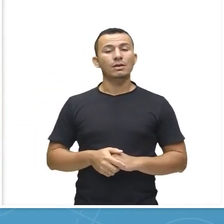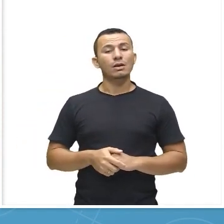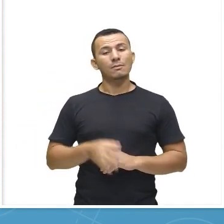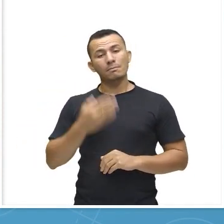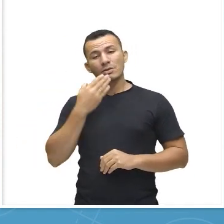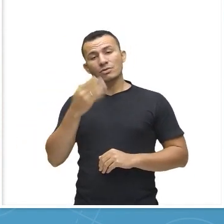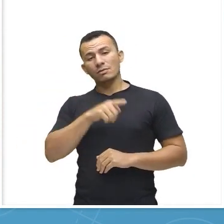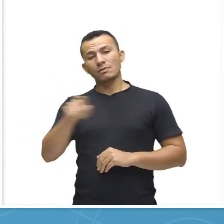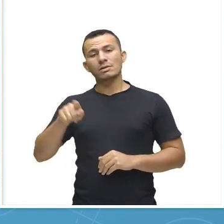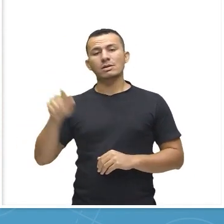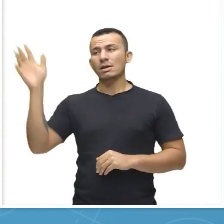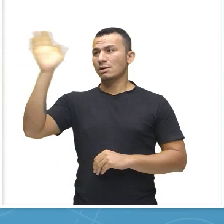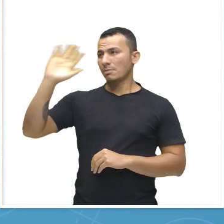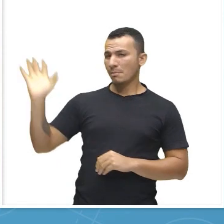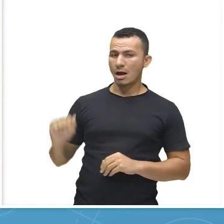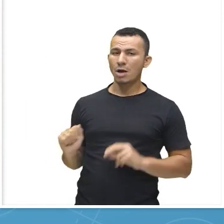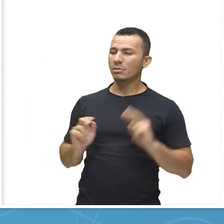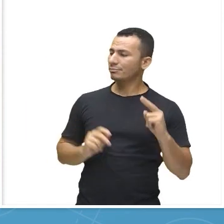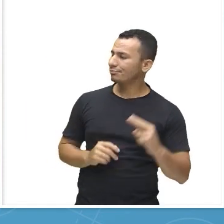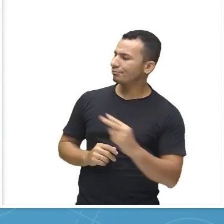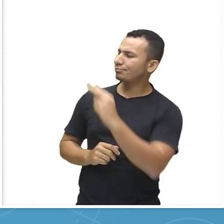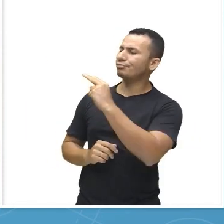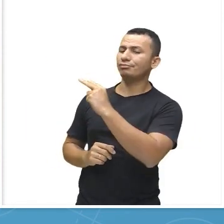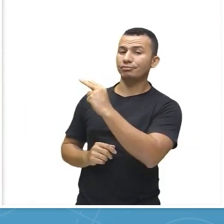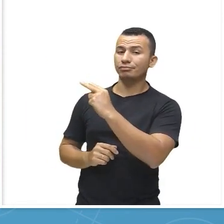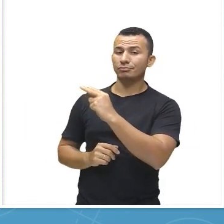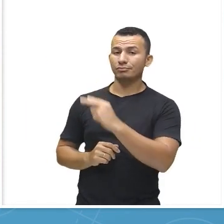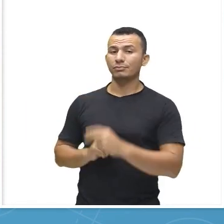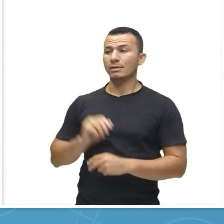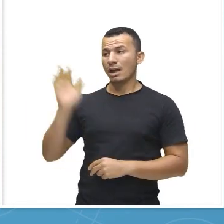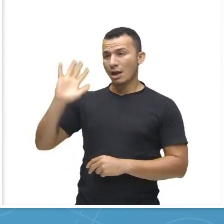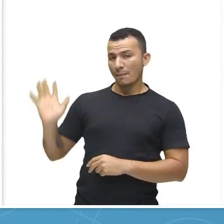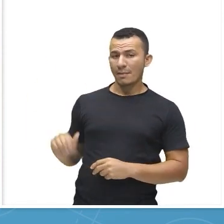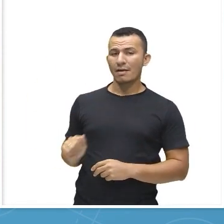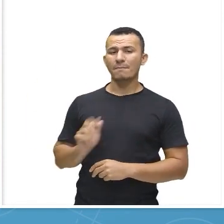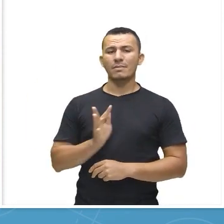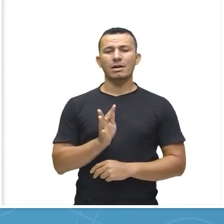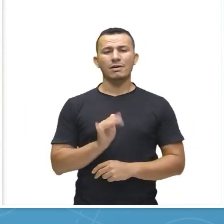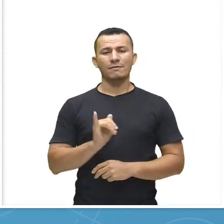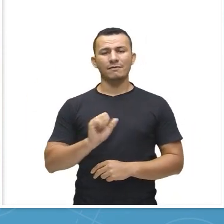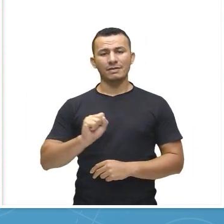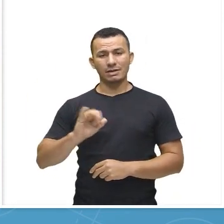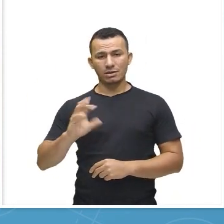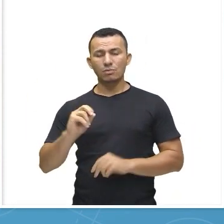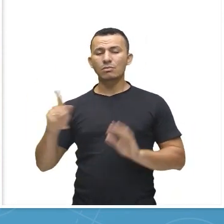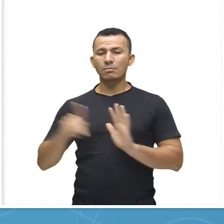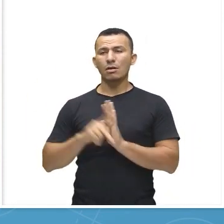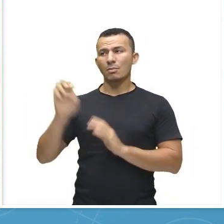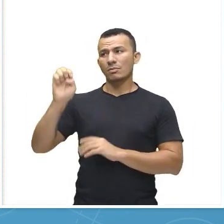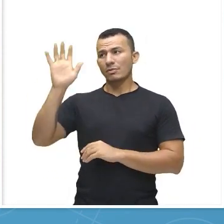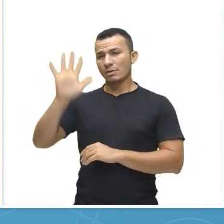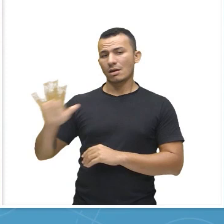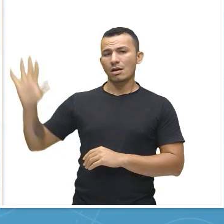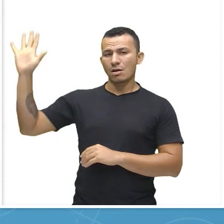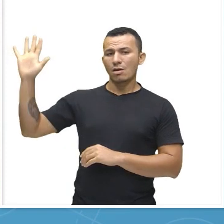O mapa aqui é um mapa físico, tá? Da Europa, tá? É um